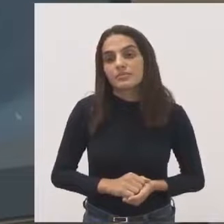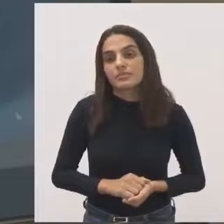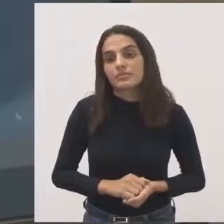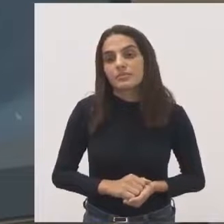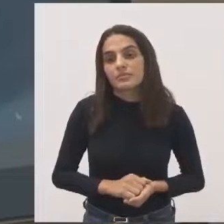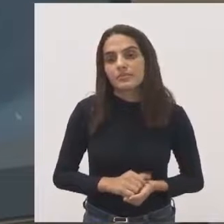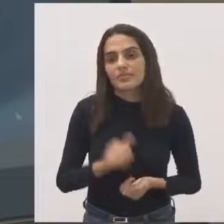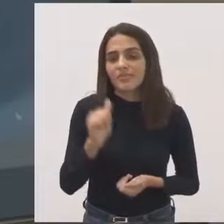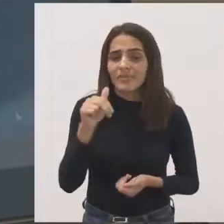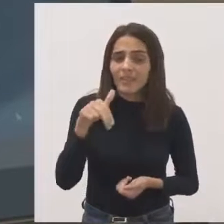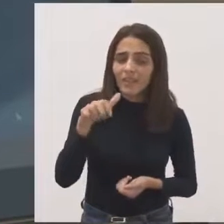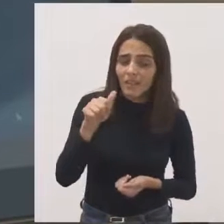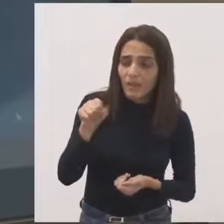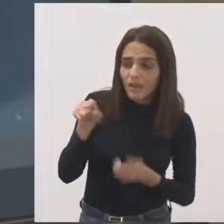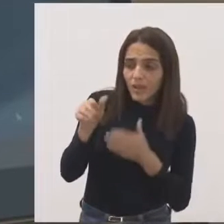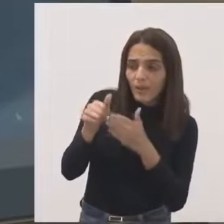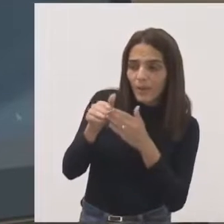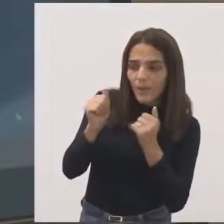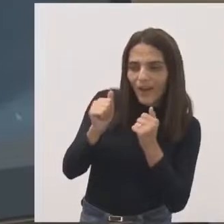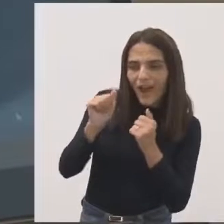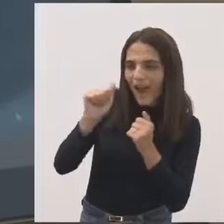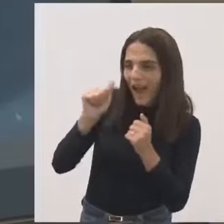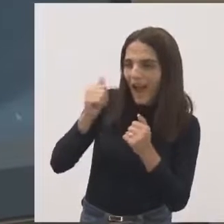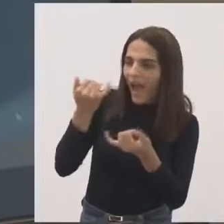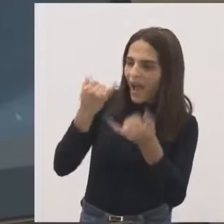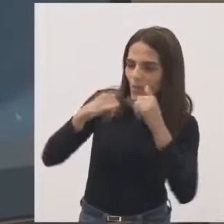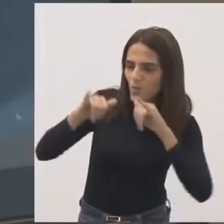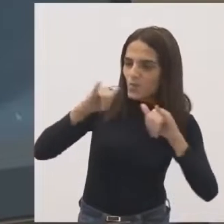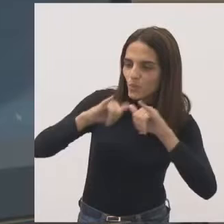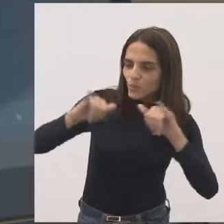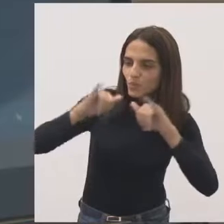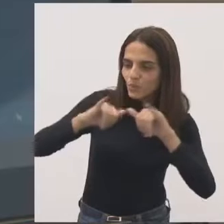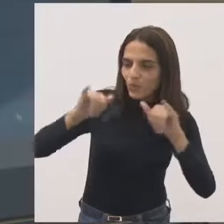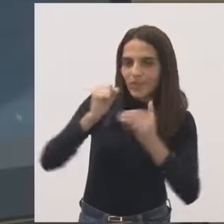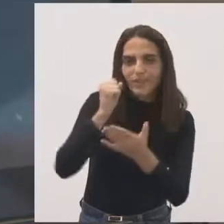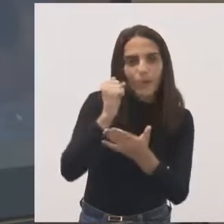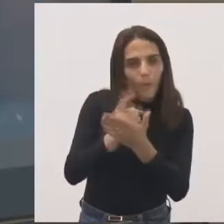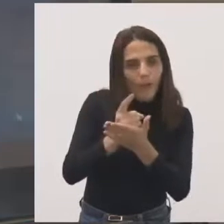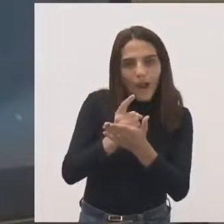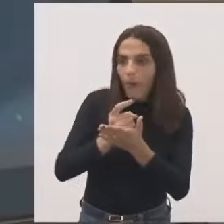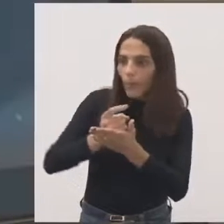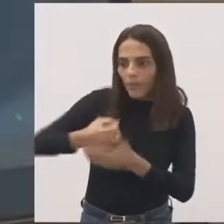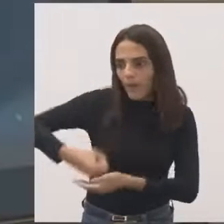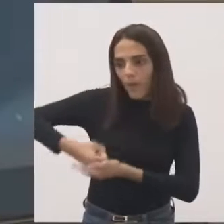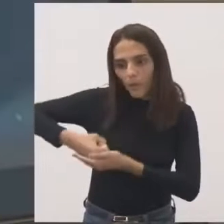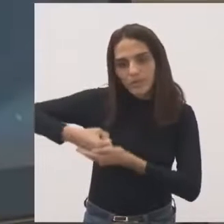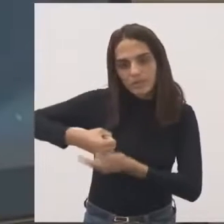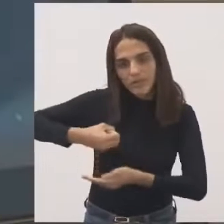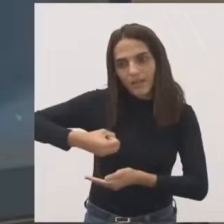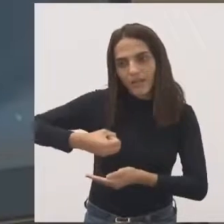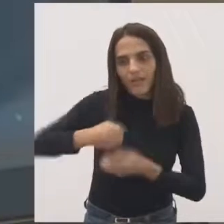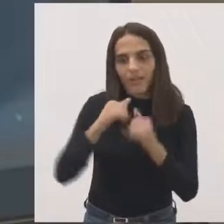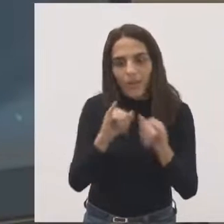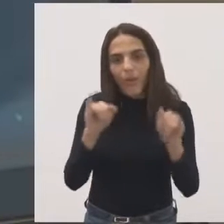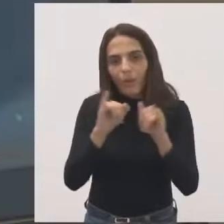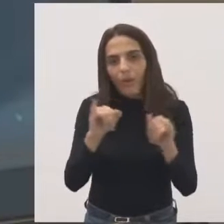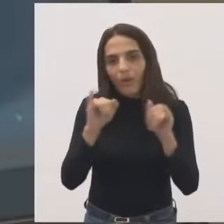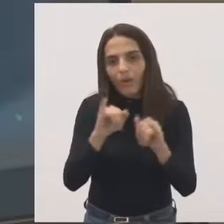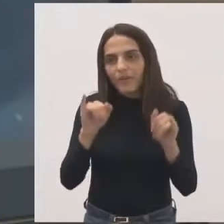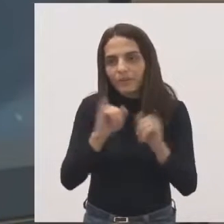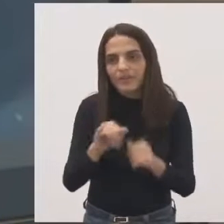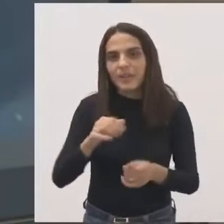Ana, você já pegou aqueles anúncios quando você começa a querer comprar uma bolsa e aparece no cantinho assim...